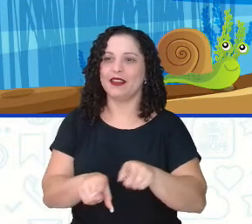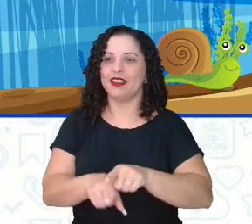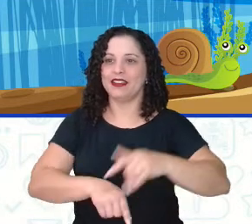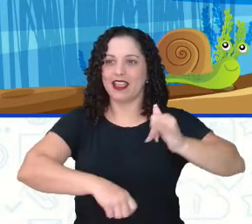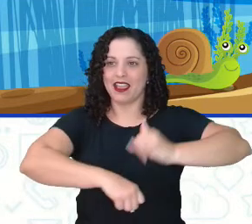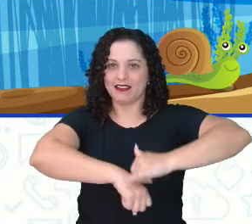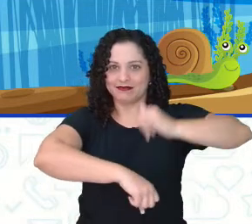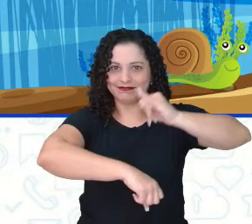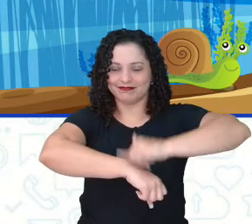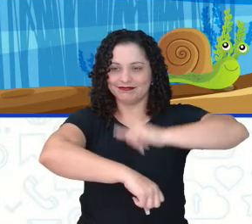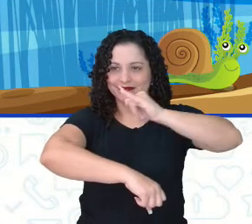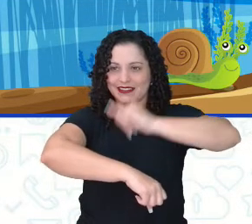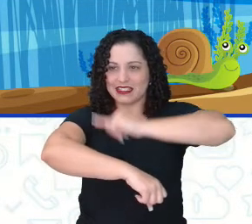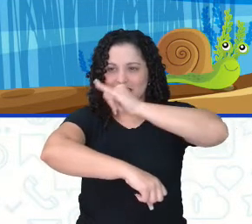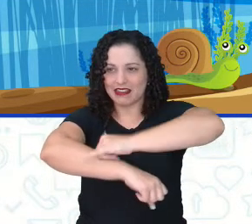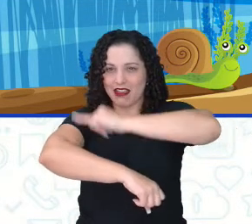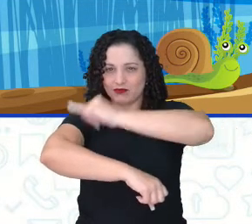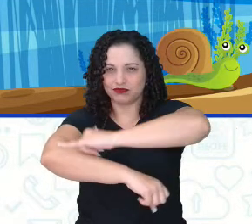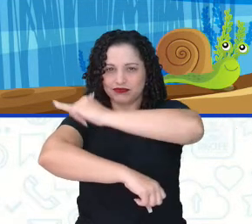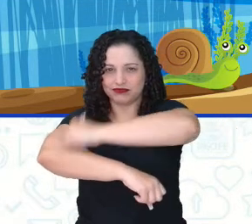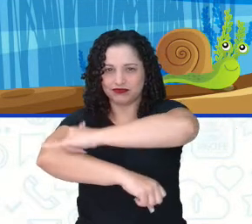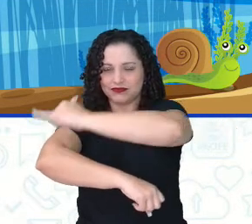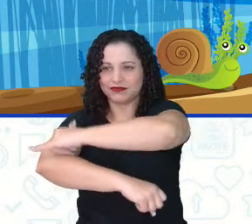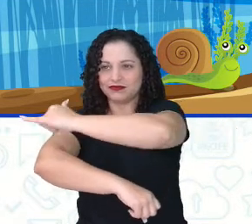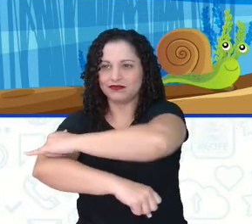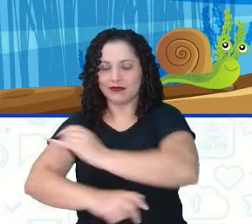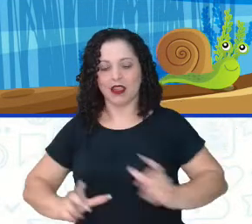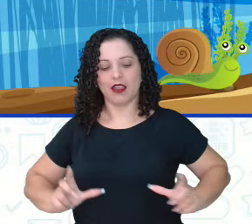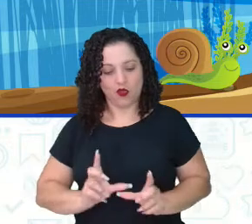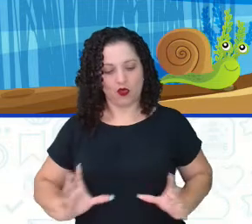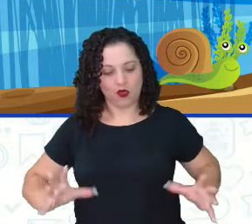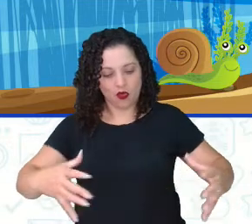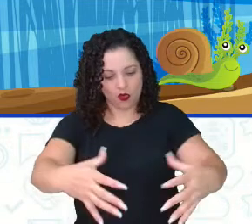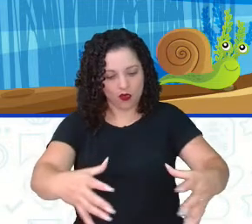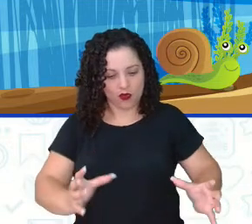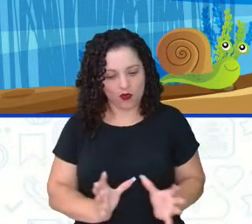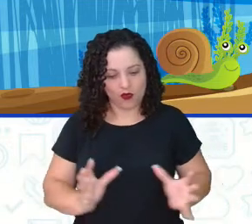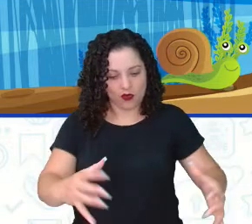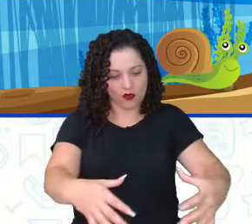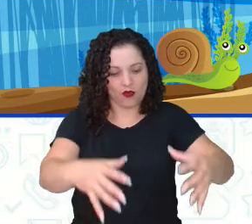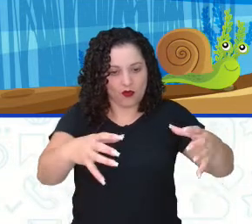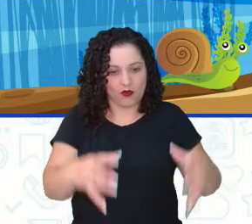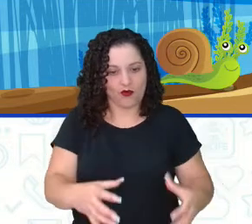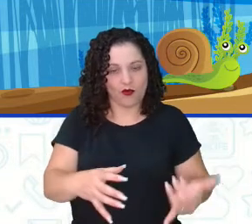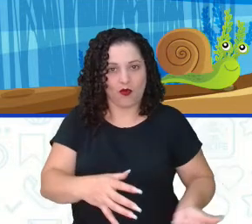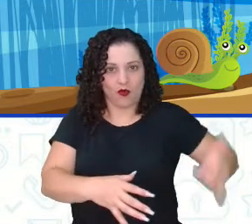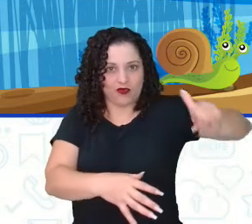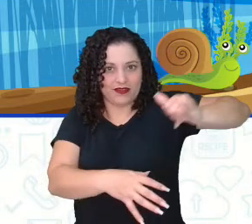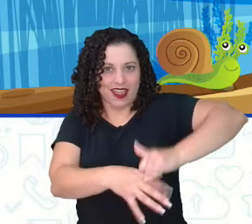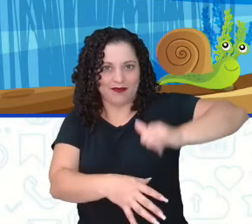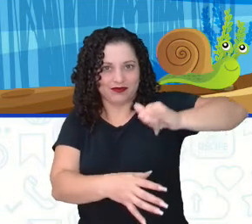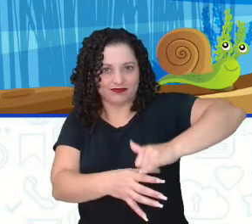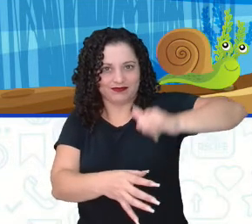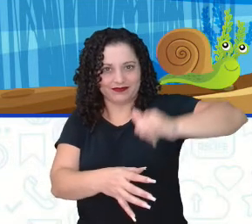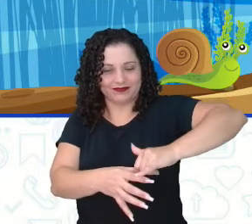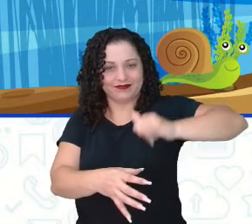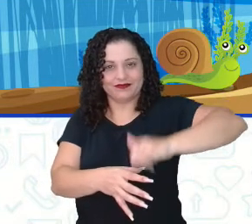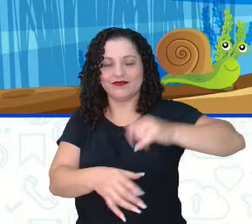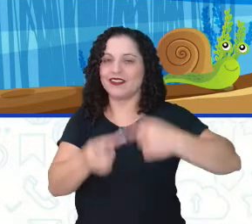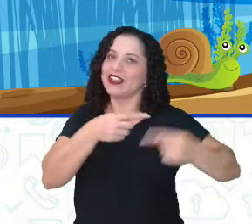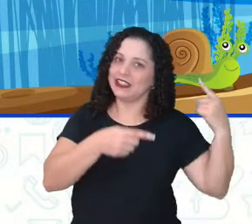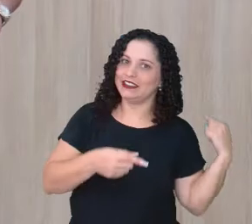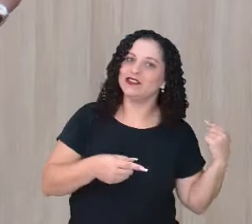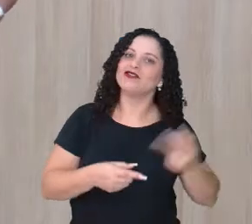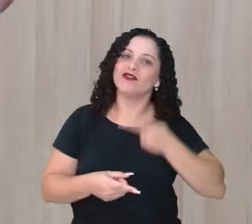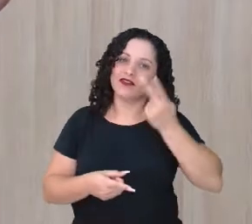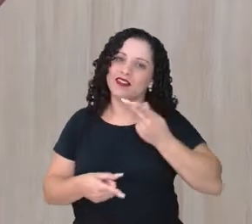um caramujo. E lá em cima de uma dessas plantas aquáticas, um sapo, né? Que a gente já falou antes dessa